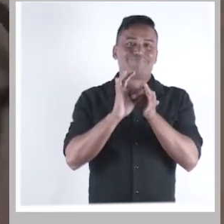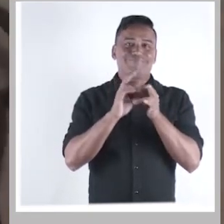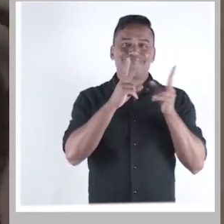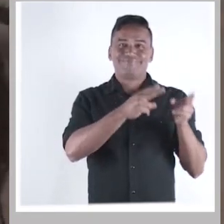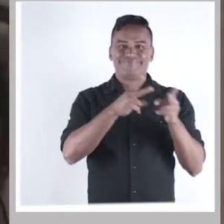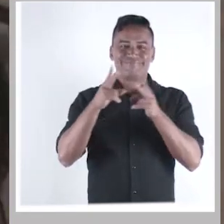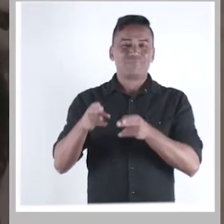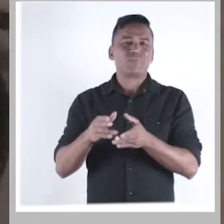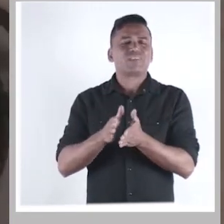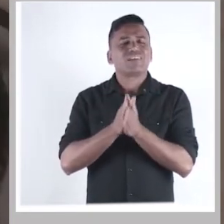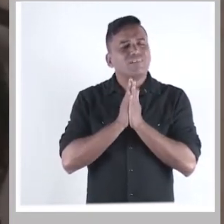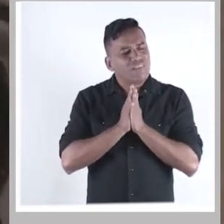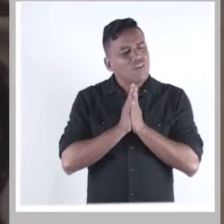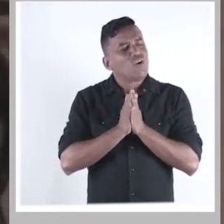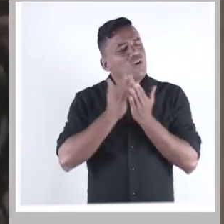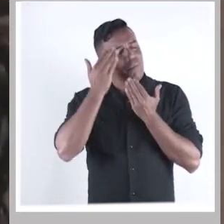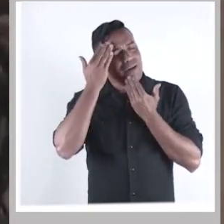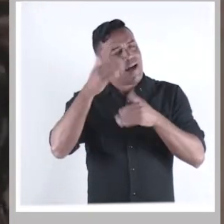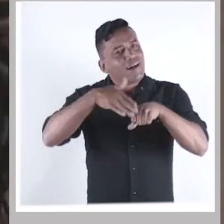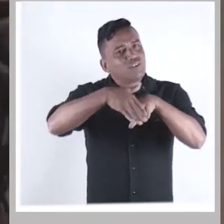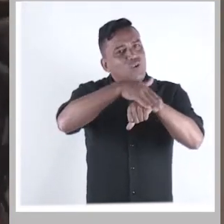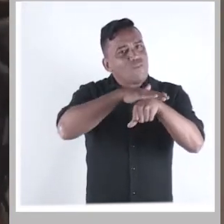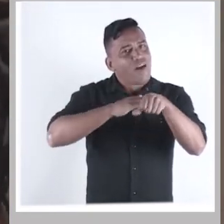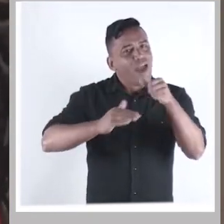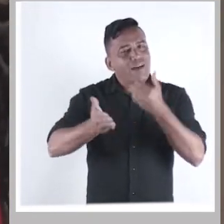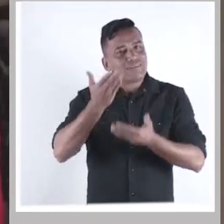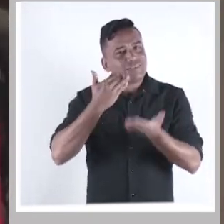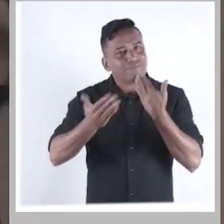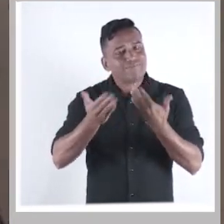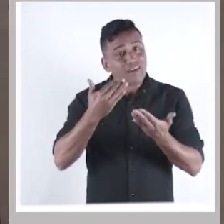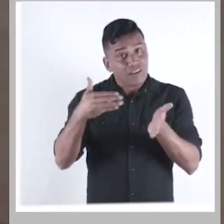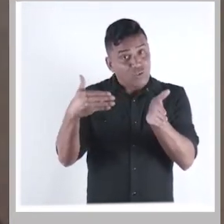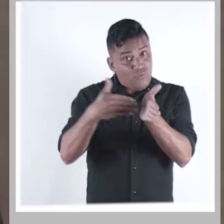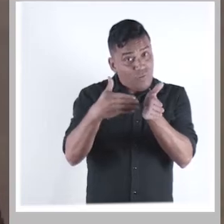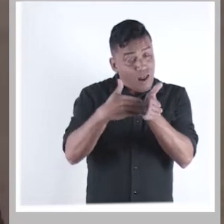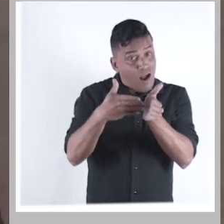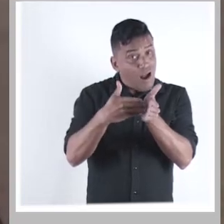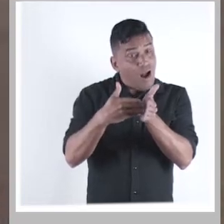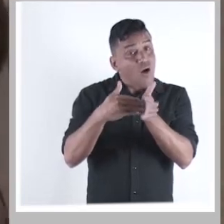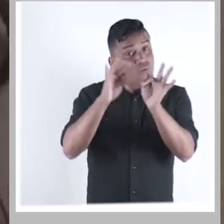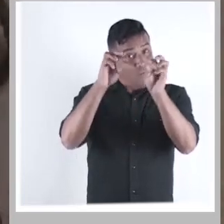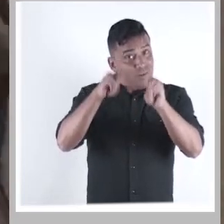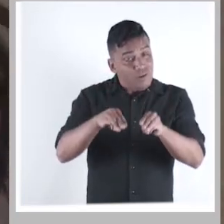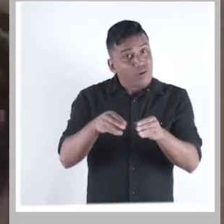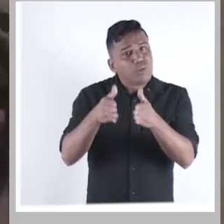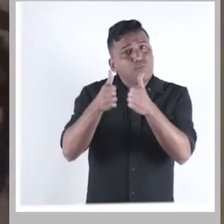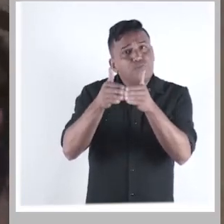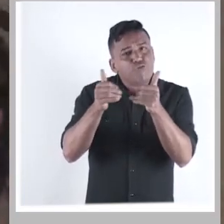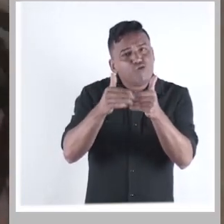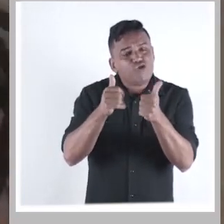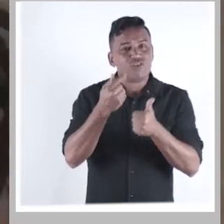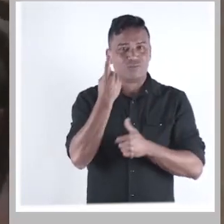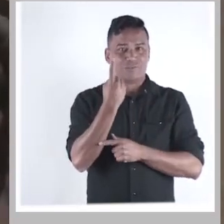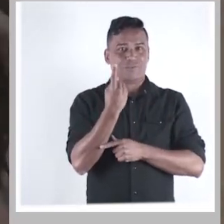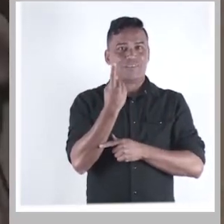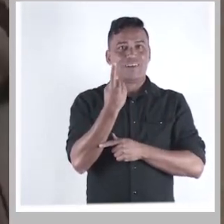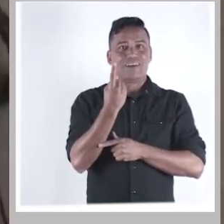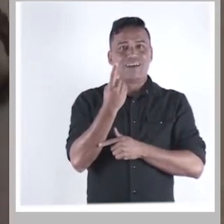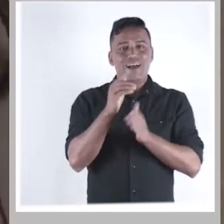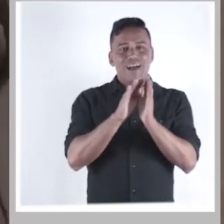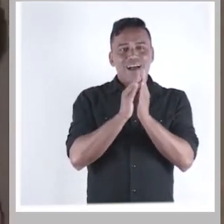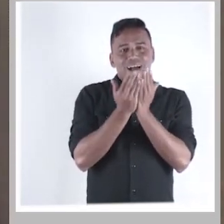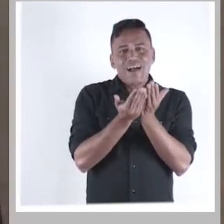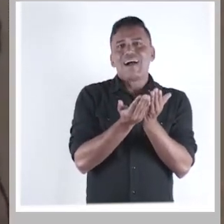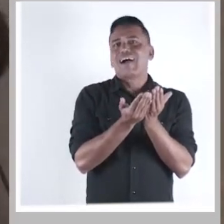Dalva, muito, muito obrigada por essa conversa. Para encerrar, eu gostaria de te fazer um pedido. Sim. Você